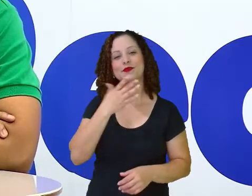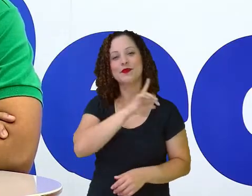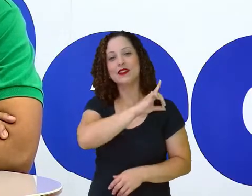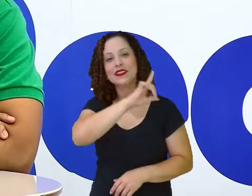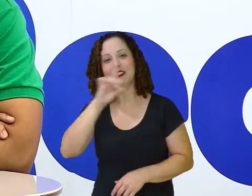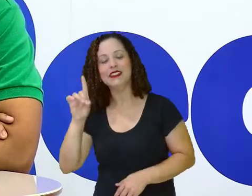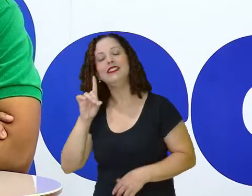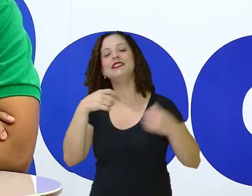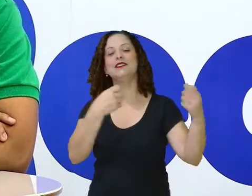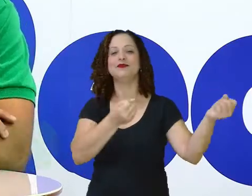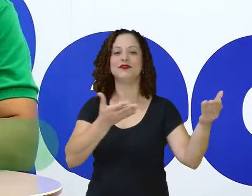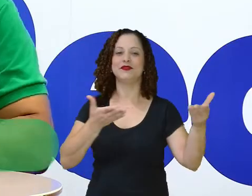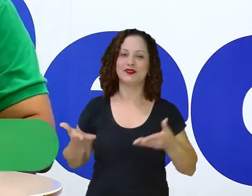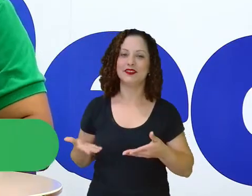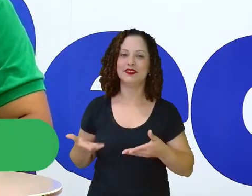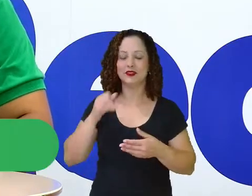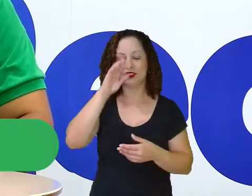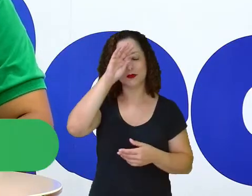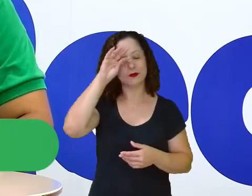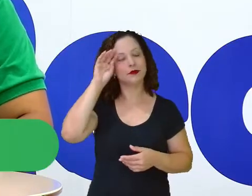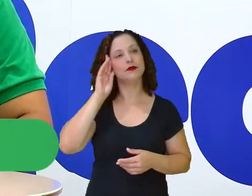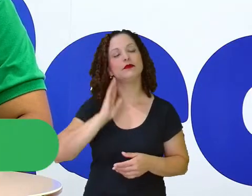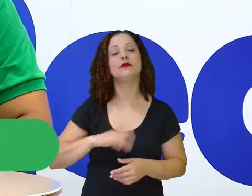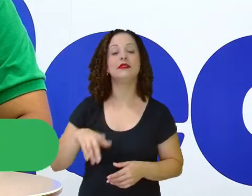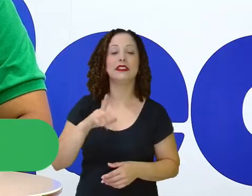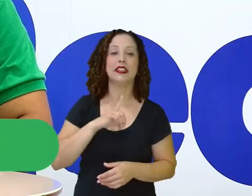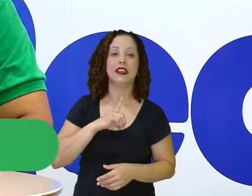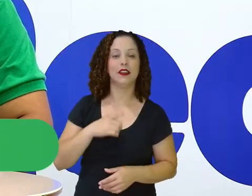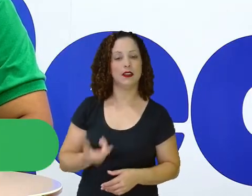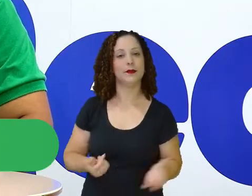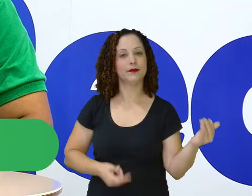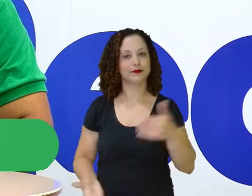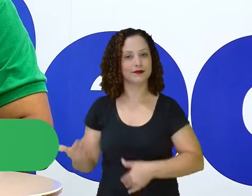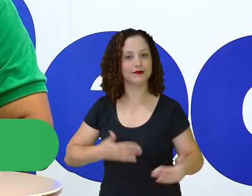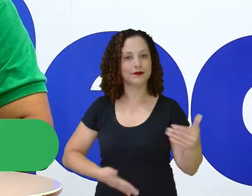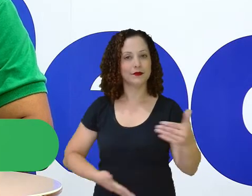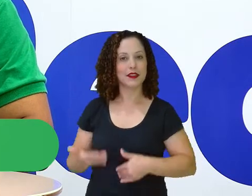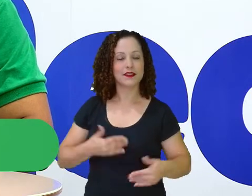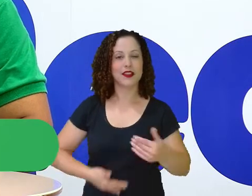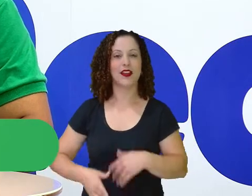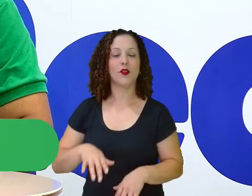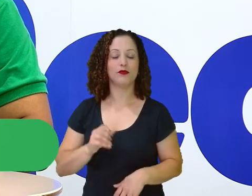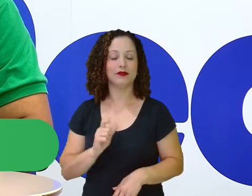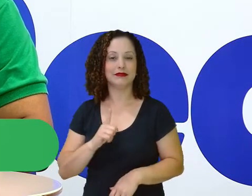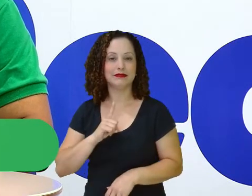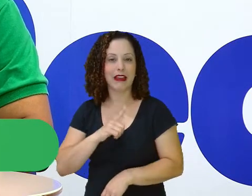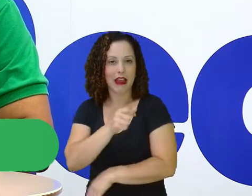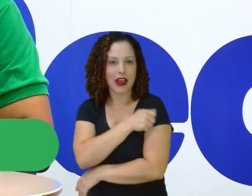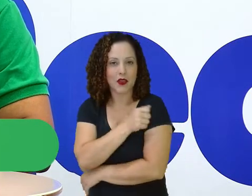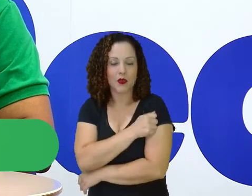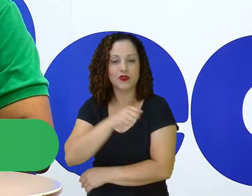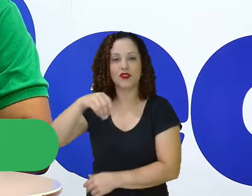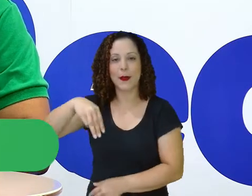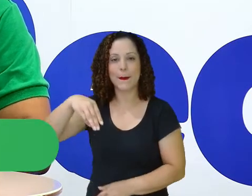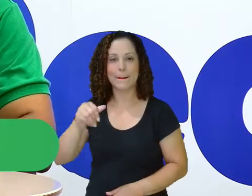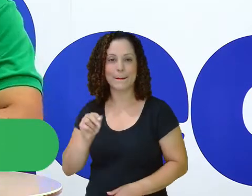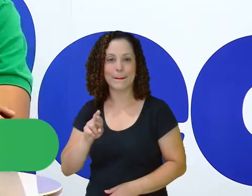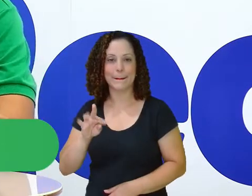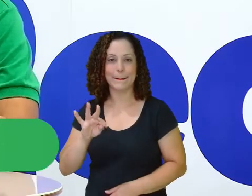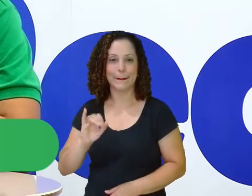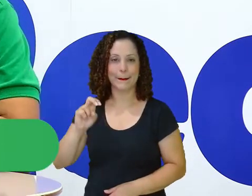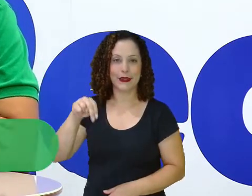Já estamos bem acompanhados aqui. Matheus, Martim, Regina, todo mundo já desejando um bom